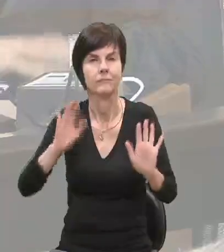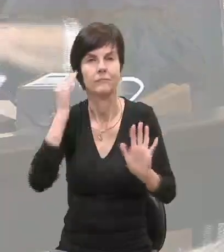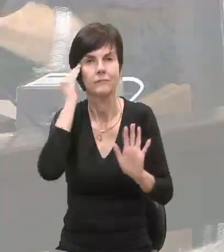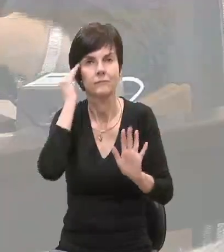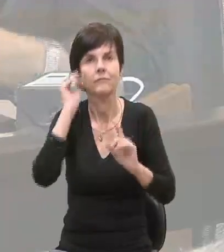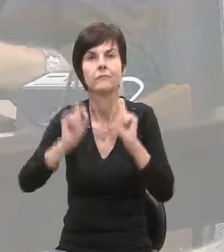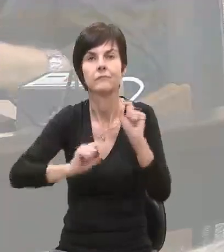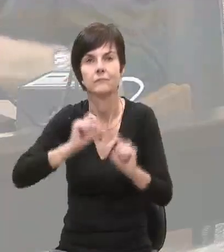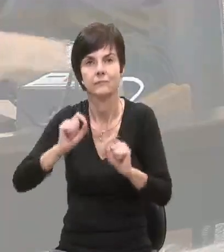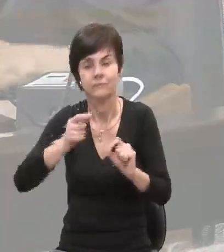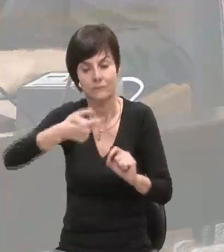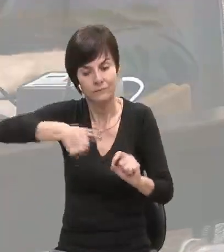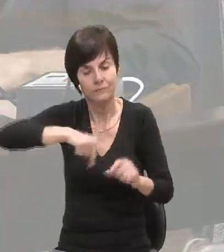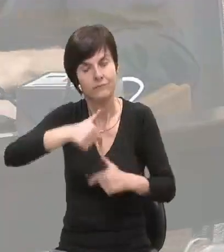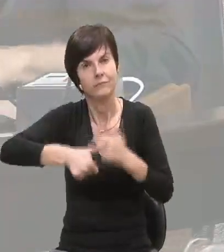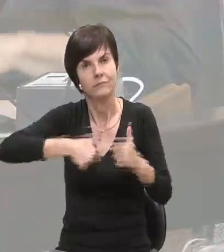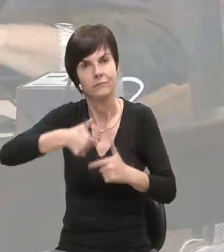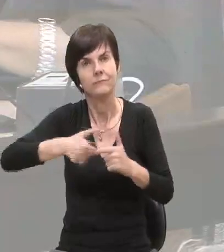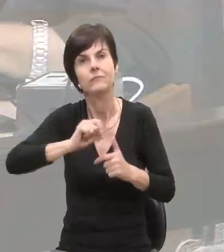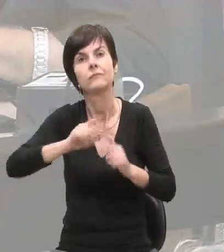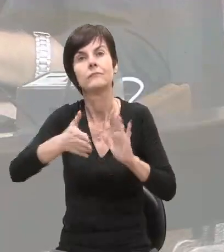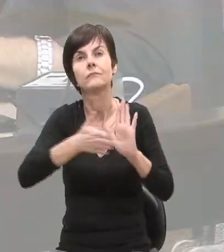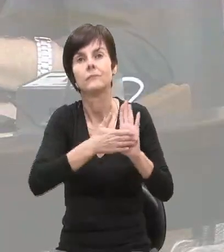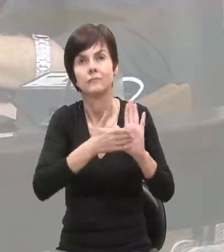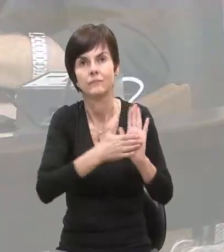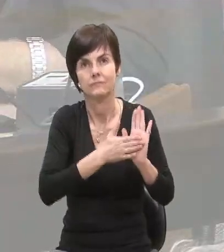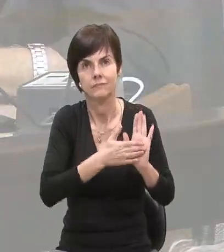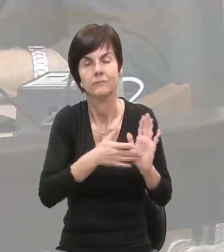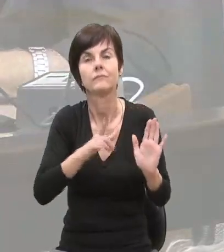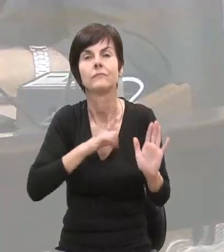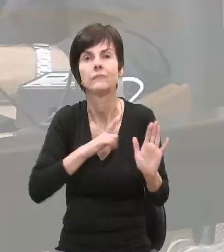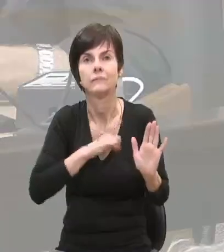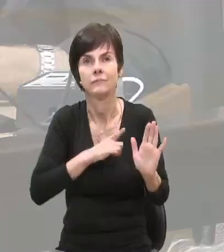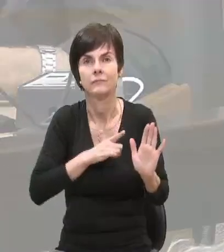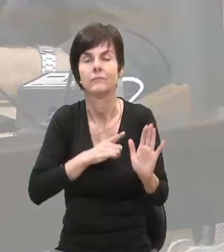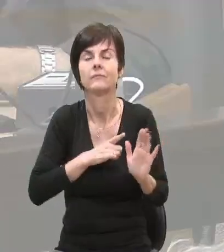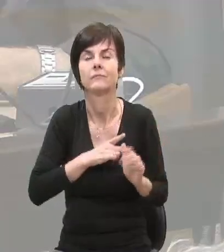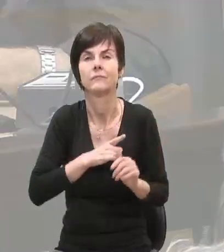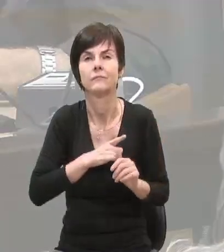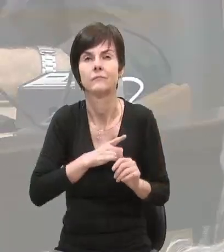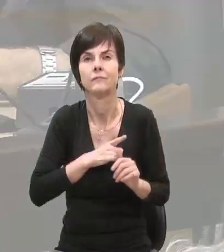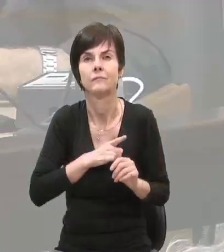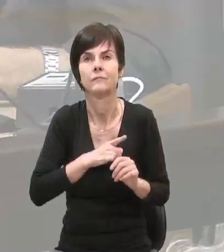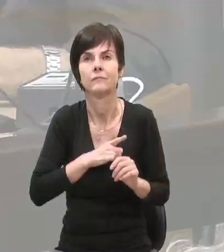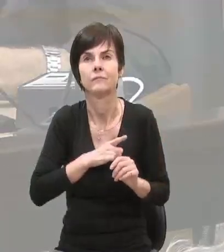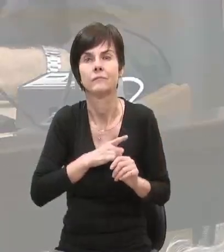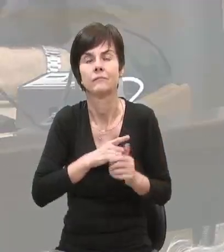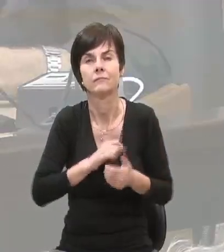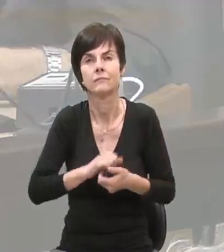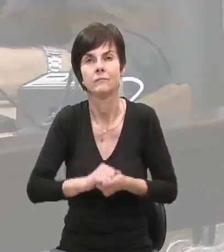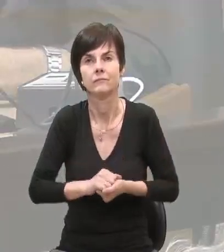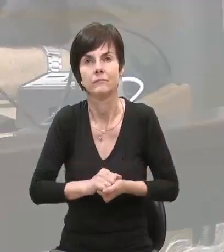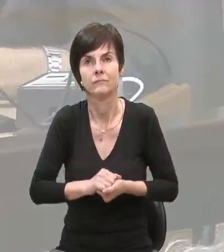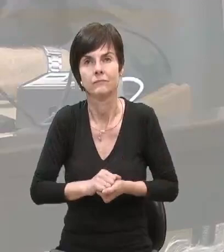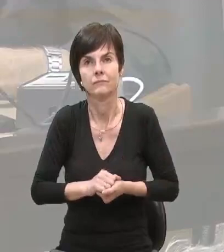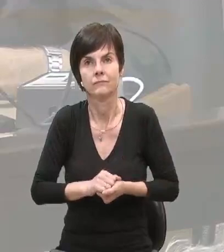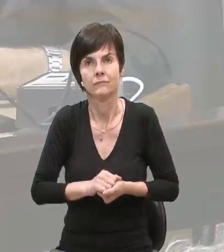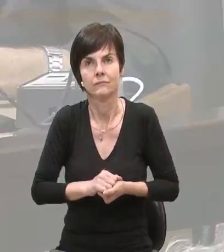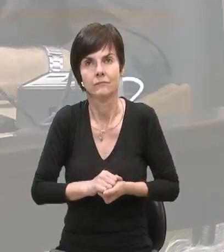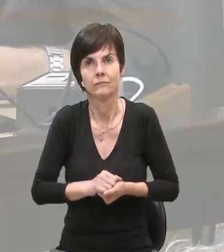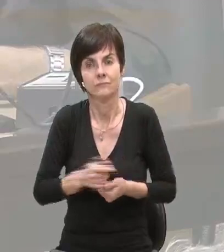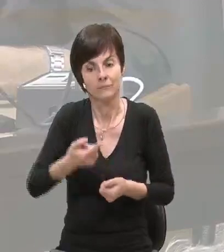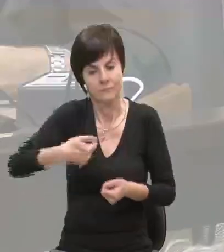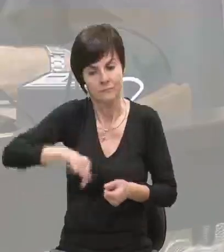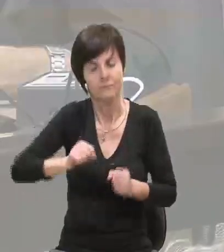nós estamos trabalhando e qual é a proposta? De termos uma situação onde nós possamos,